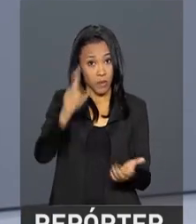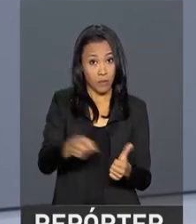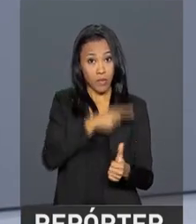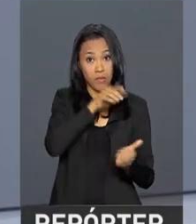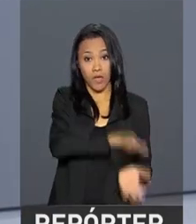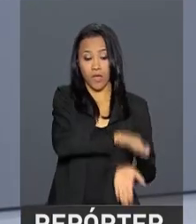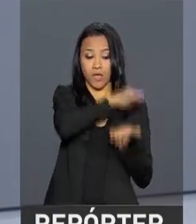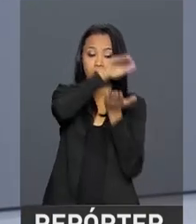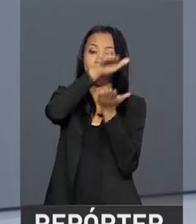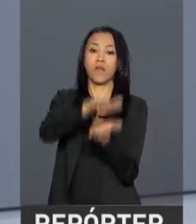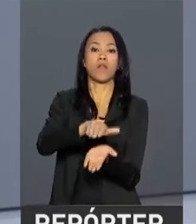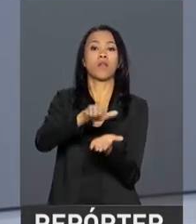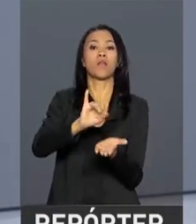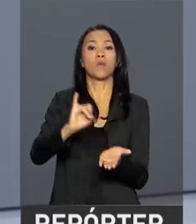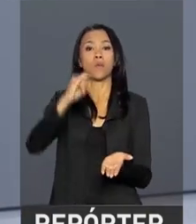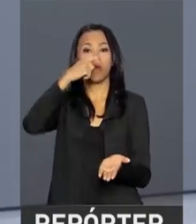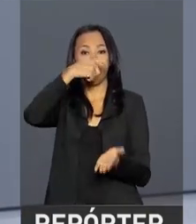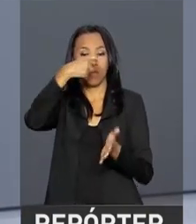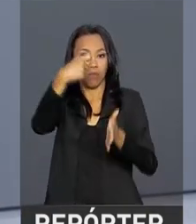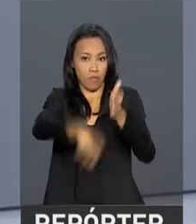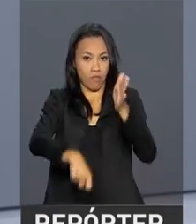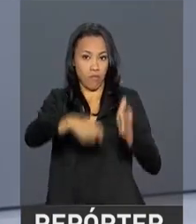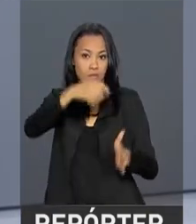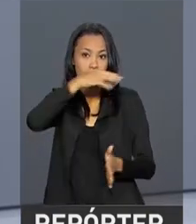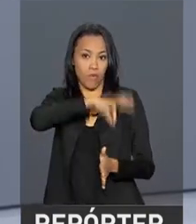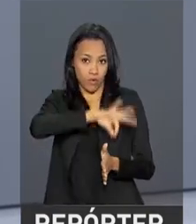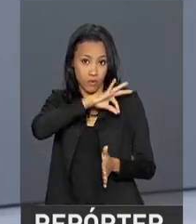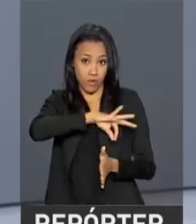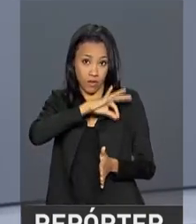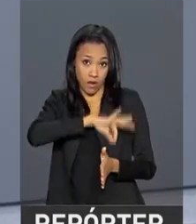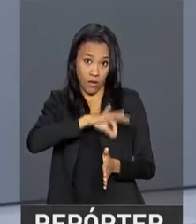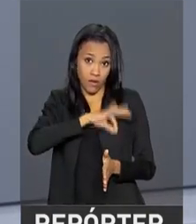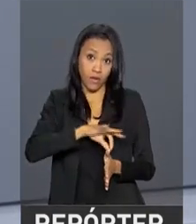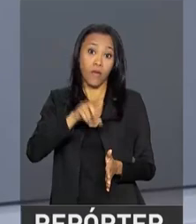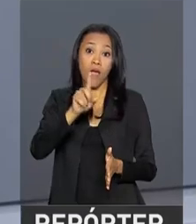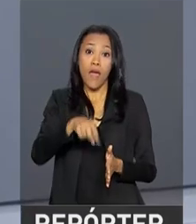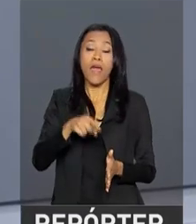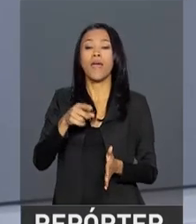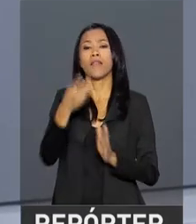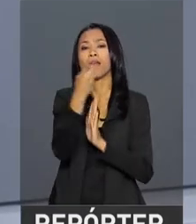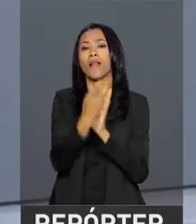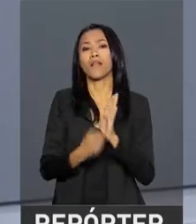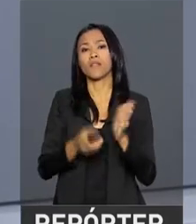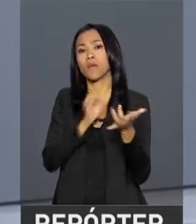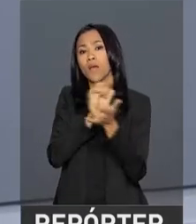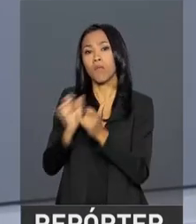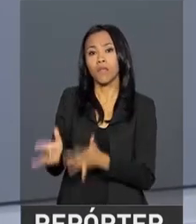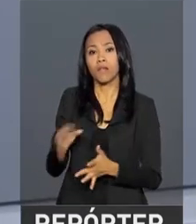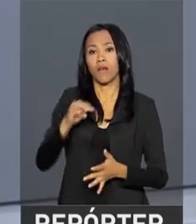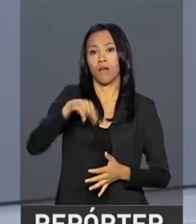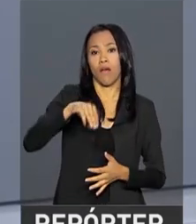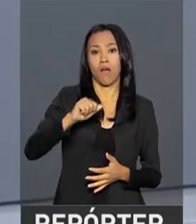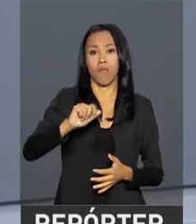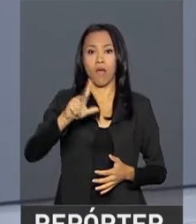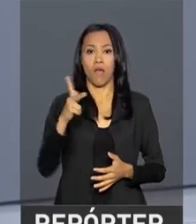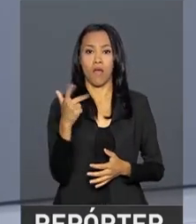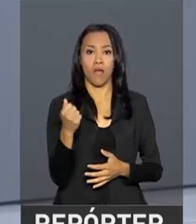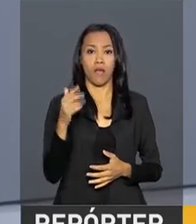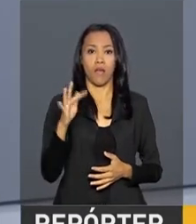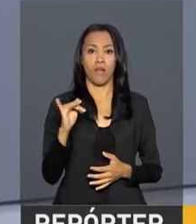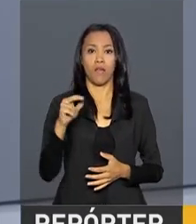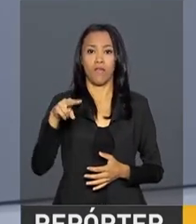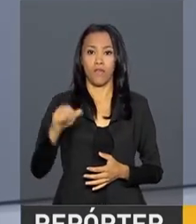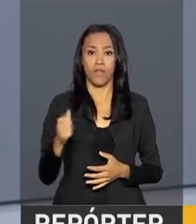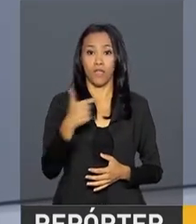pessoa física de 2018 são declarações que deixarão a malha fina referentes aos exercícios de 2008 a